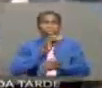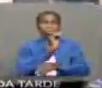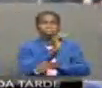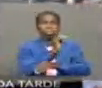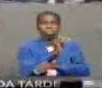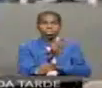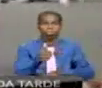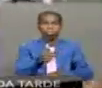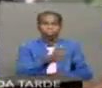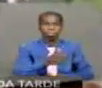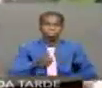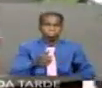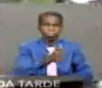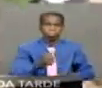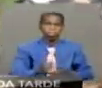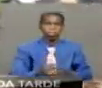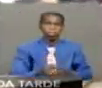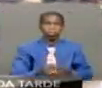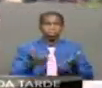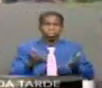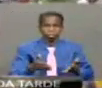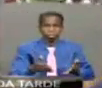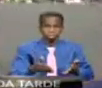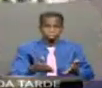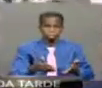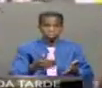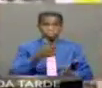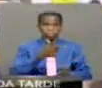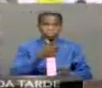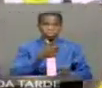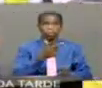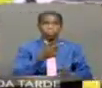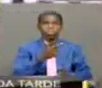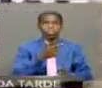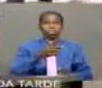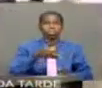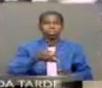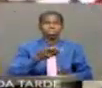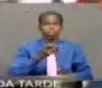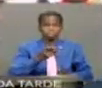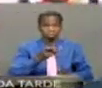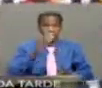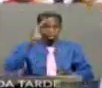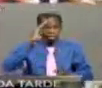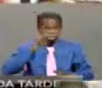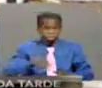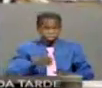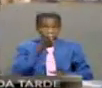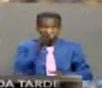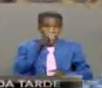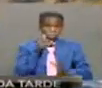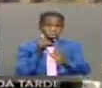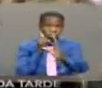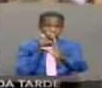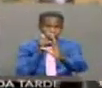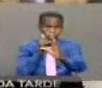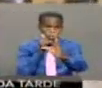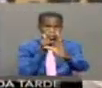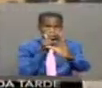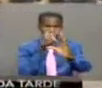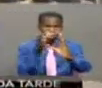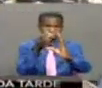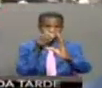O ato ainda decorre, a TPA começou a transmitir desde muito cedo, com todas as liturgias, e até o momento ninguém